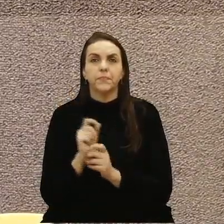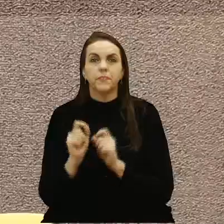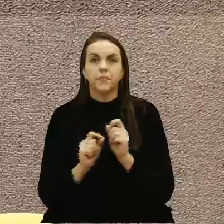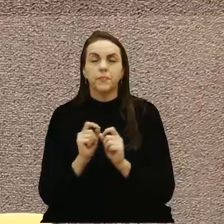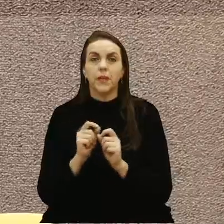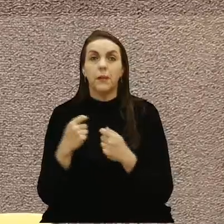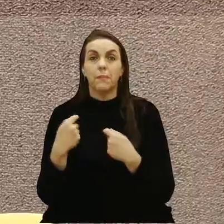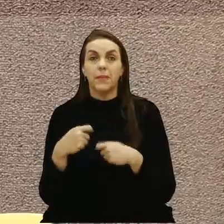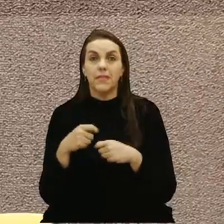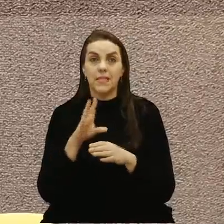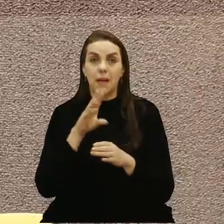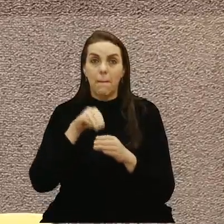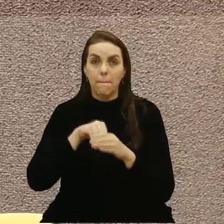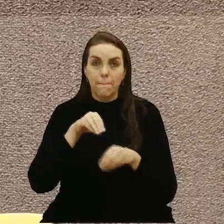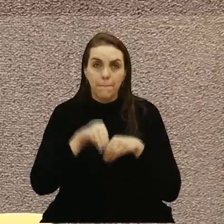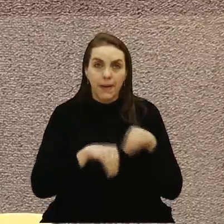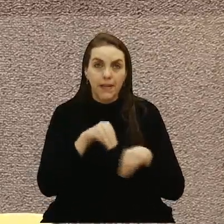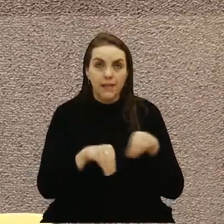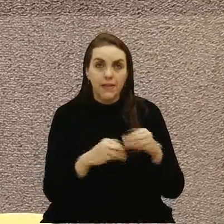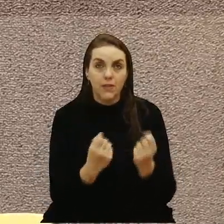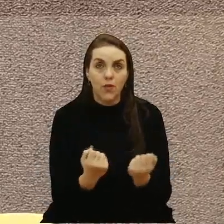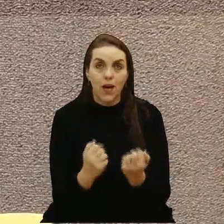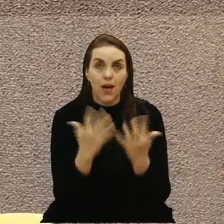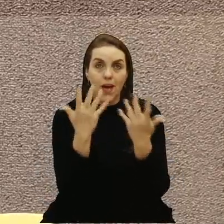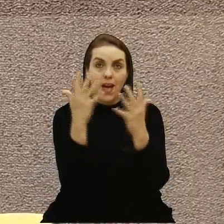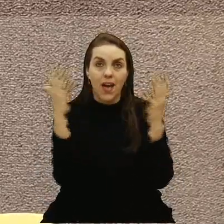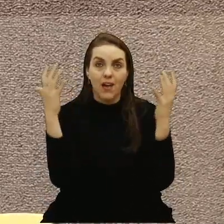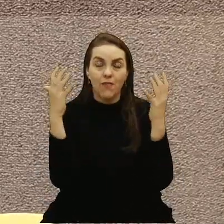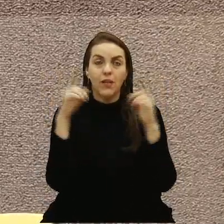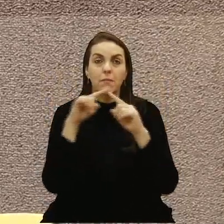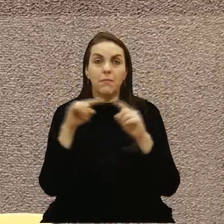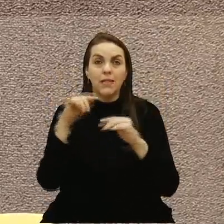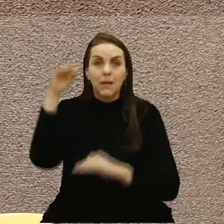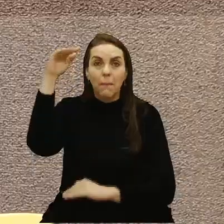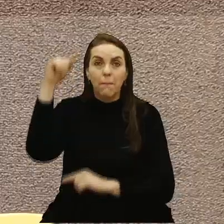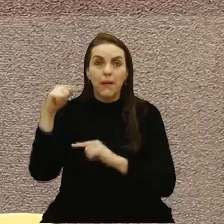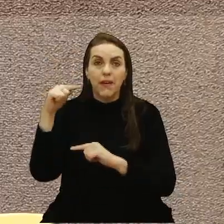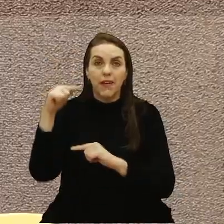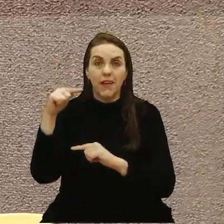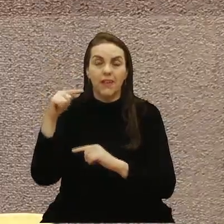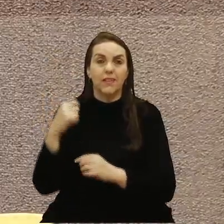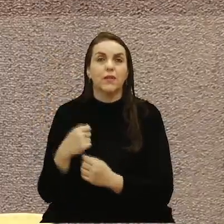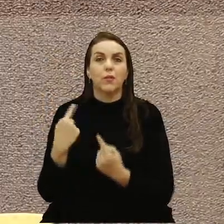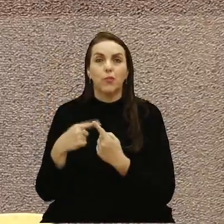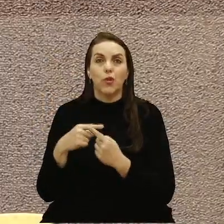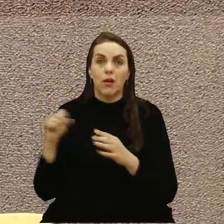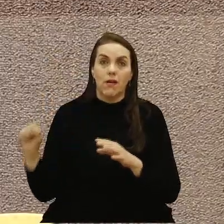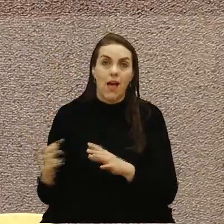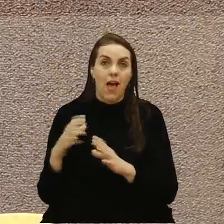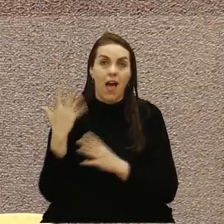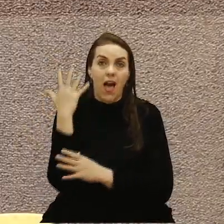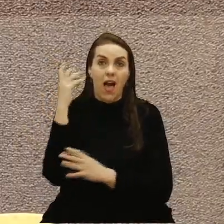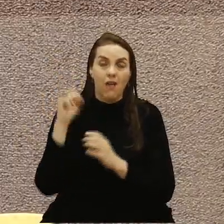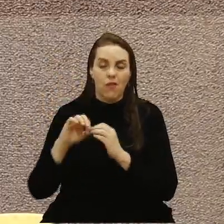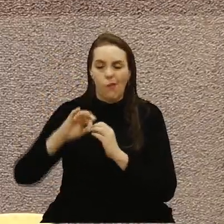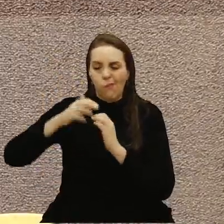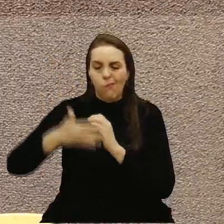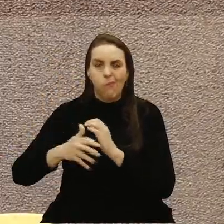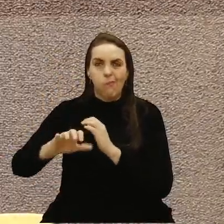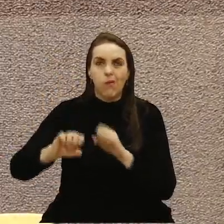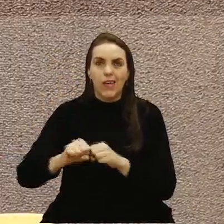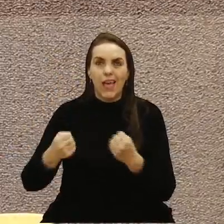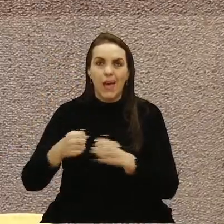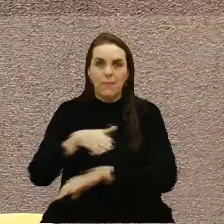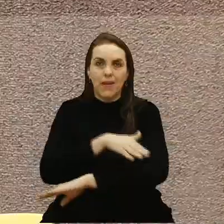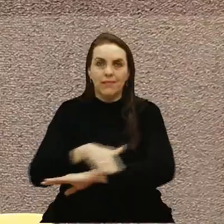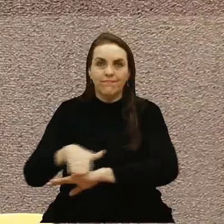que se plantar até mais árvores, mas de pequeno porte. Árvores de pequeno porte que não arrebente calçada, que não